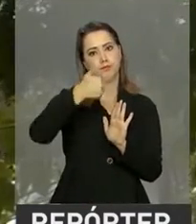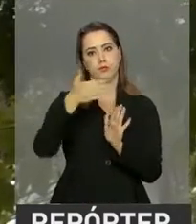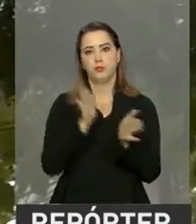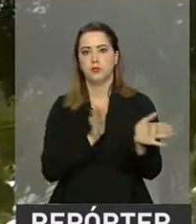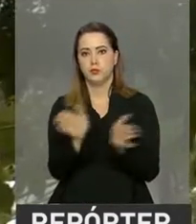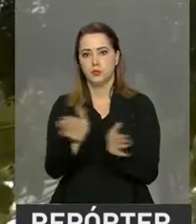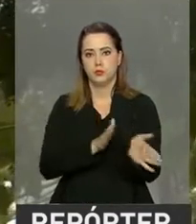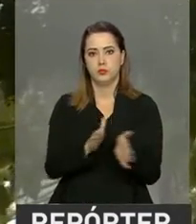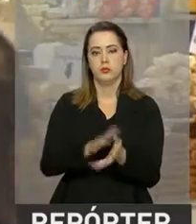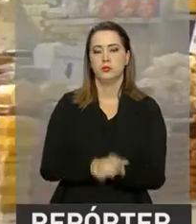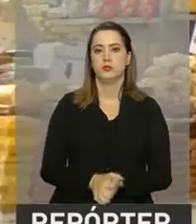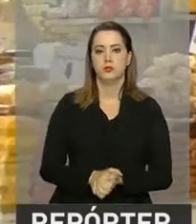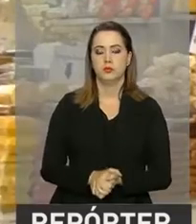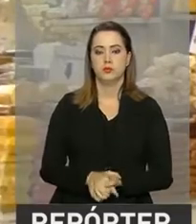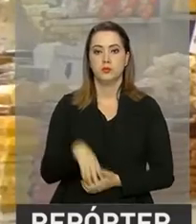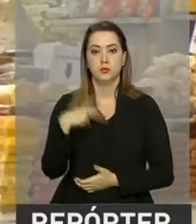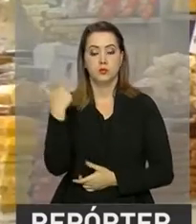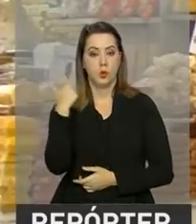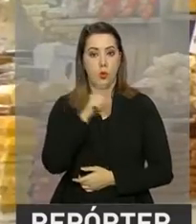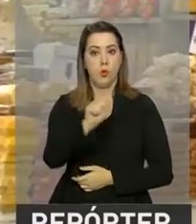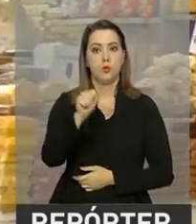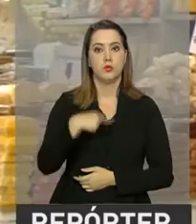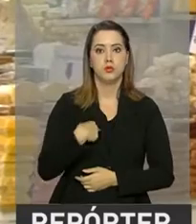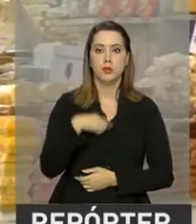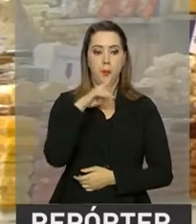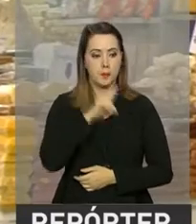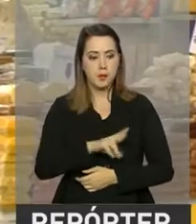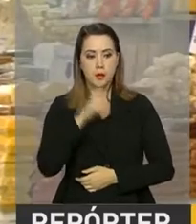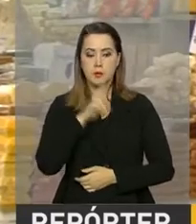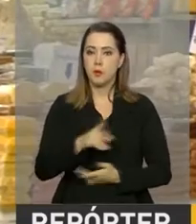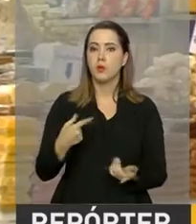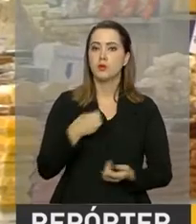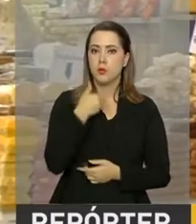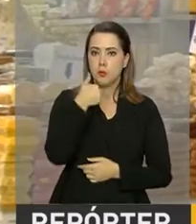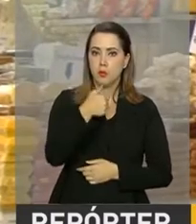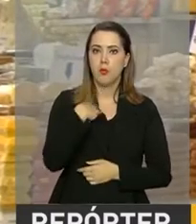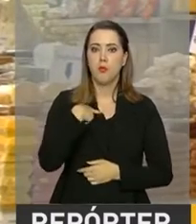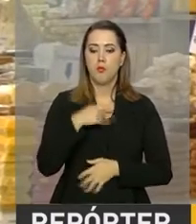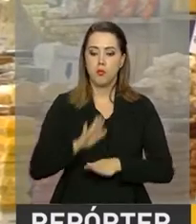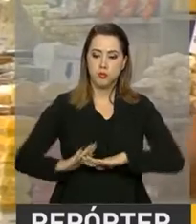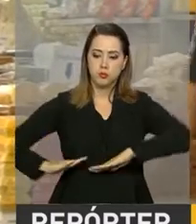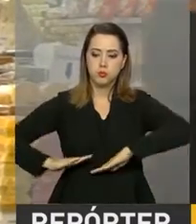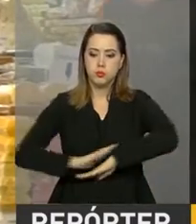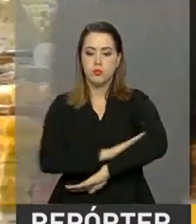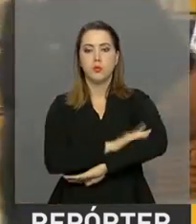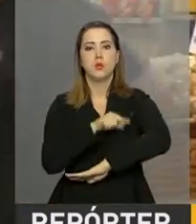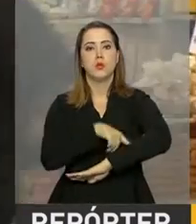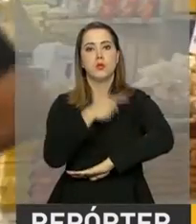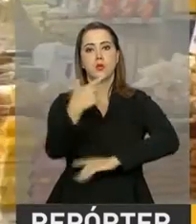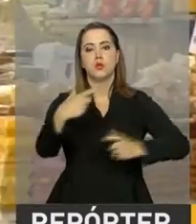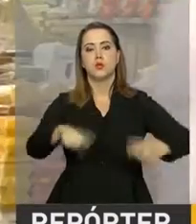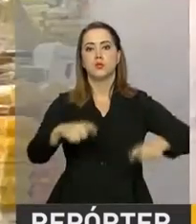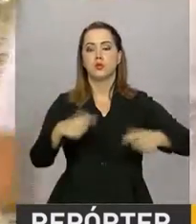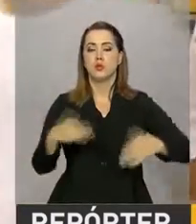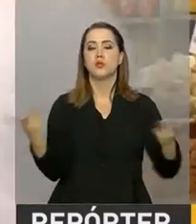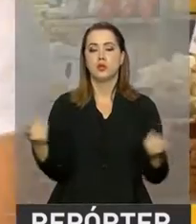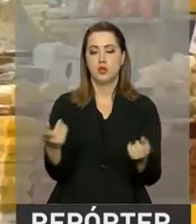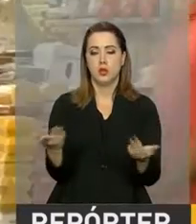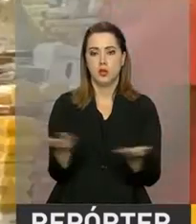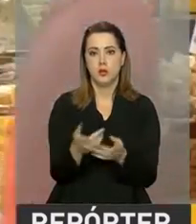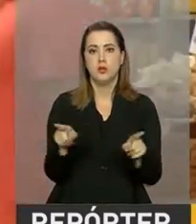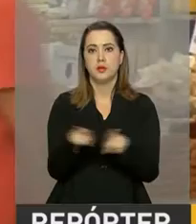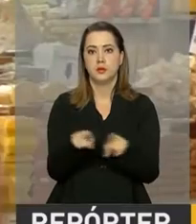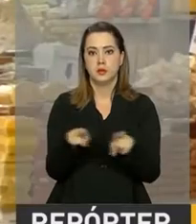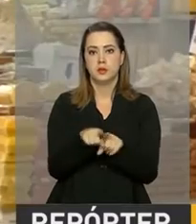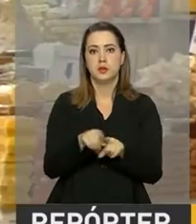de acessibilidade. Conseguimos bastante resultado na instalação dessas rampas pelos estabelecimentos, agora também questão